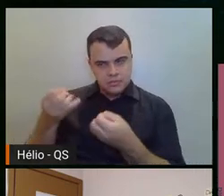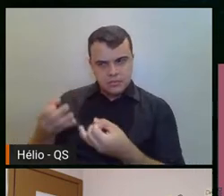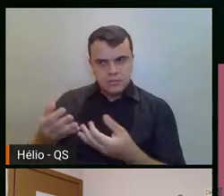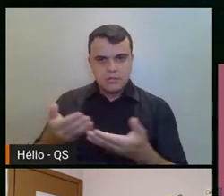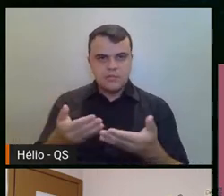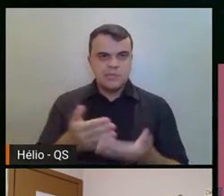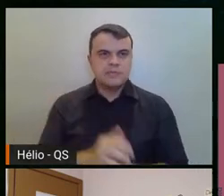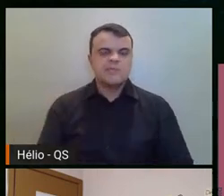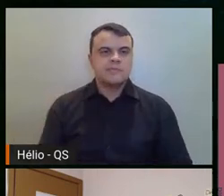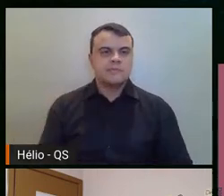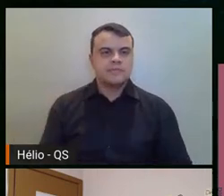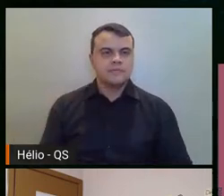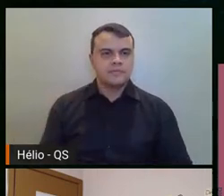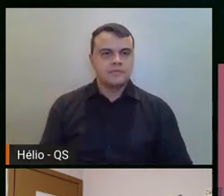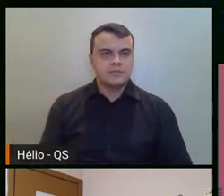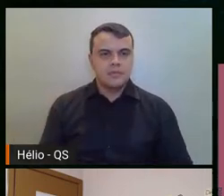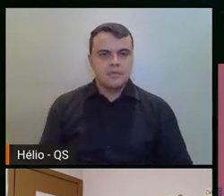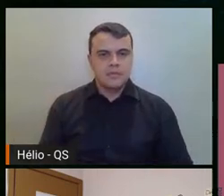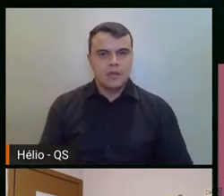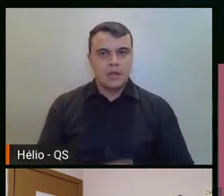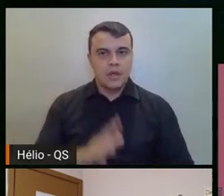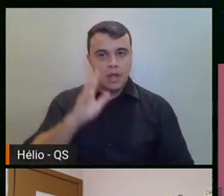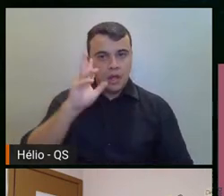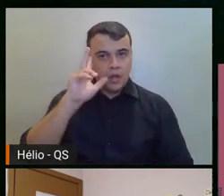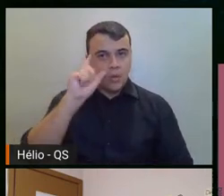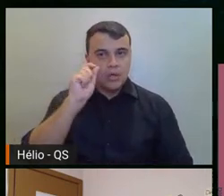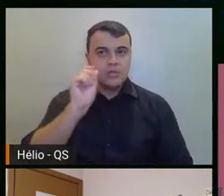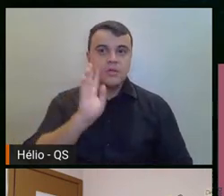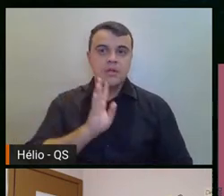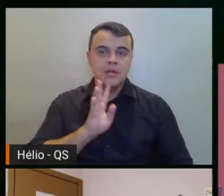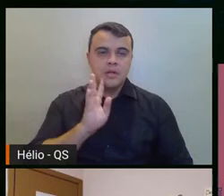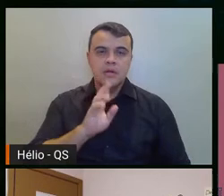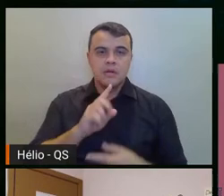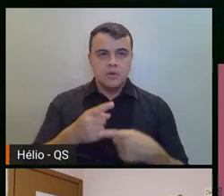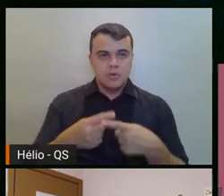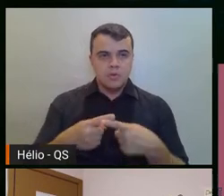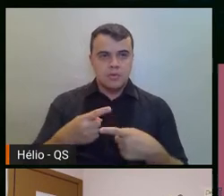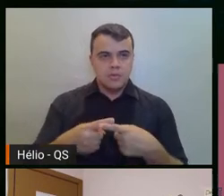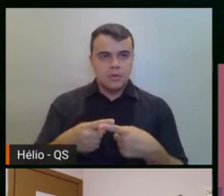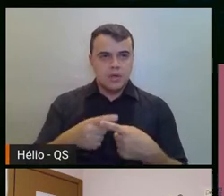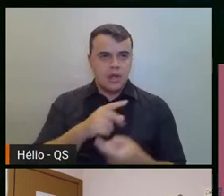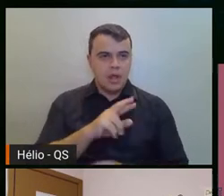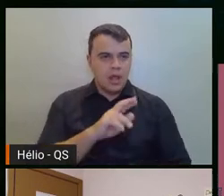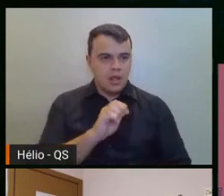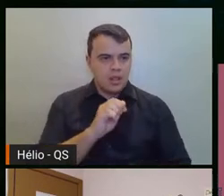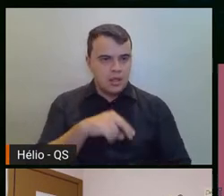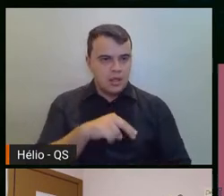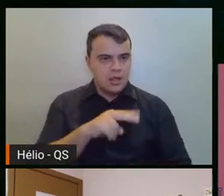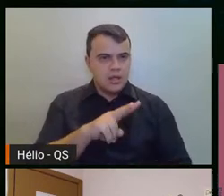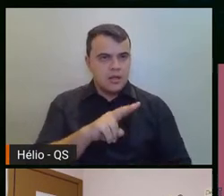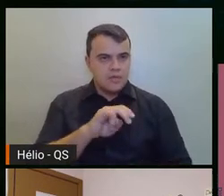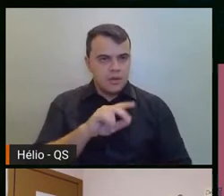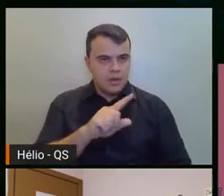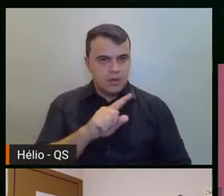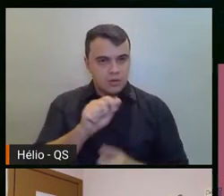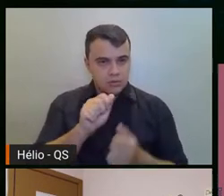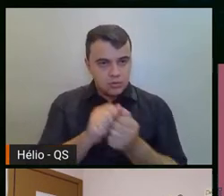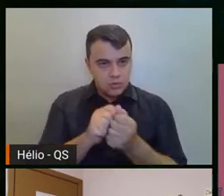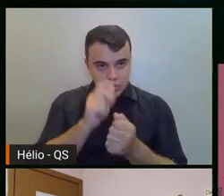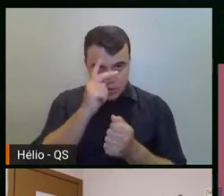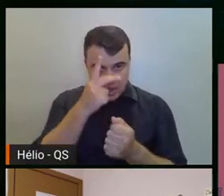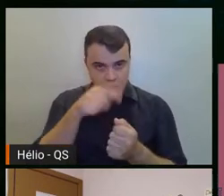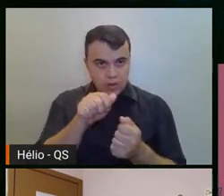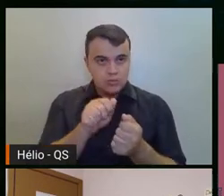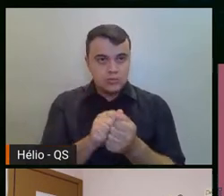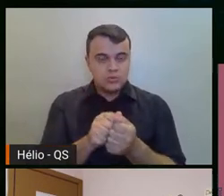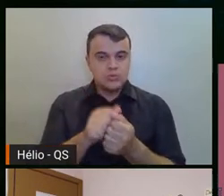vontade alguma coisa que eu acho bem legal e Renan e ele que tá aqui com a gente também é